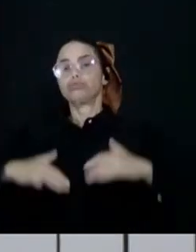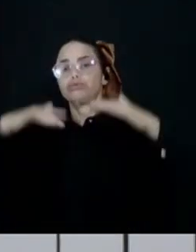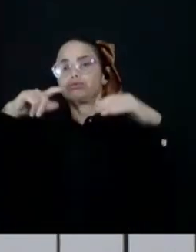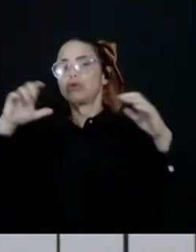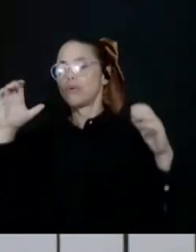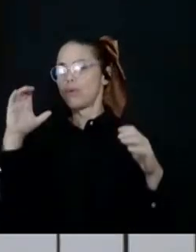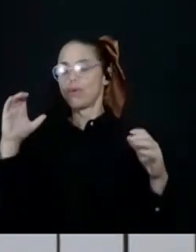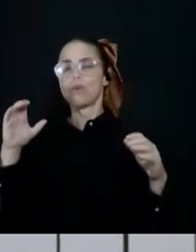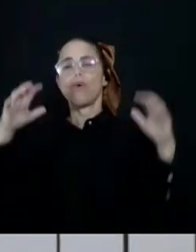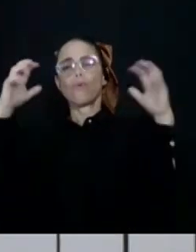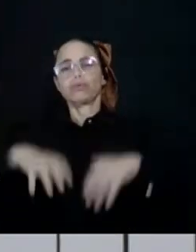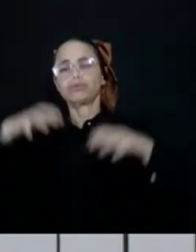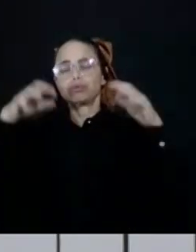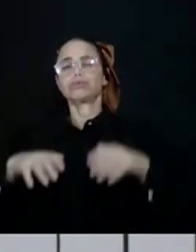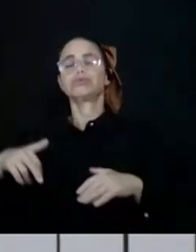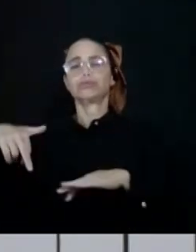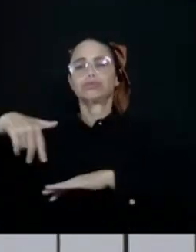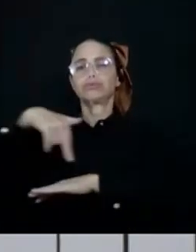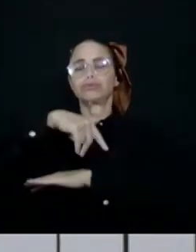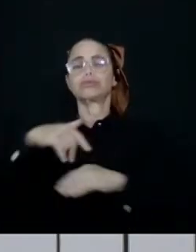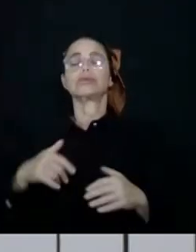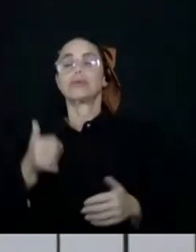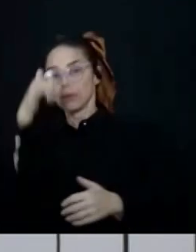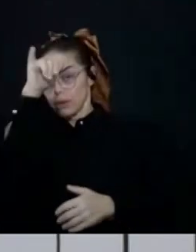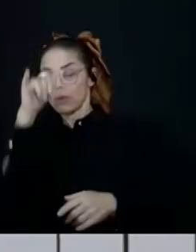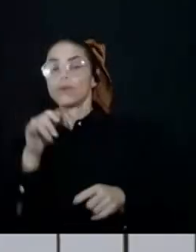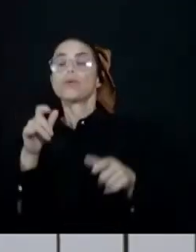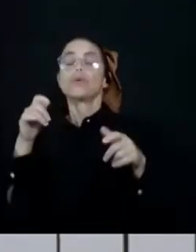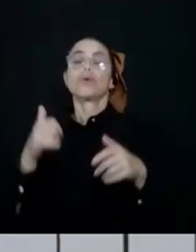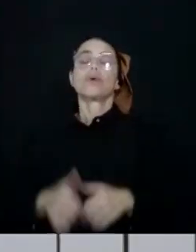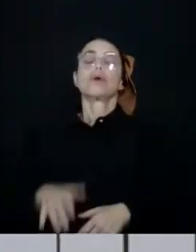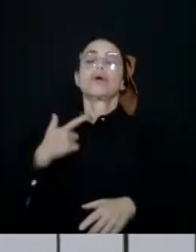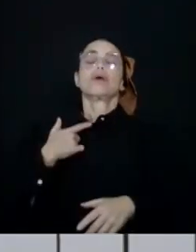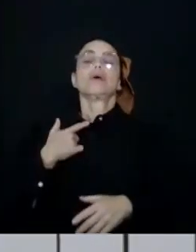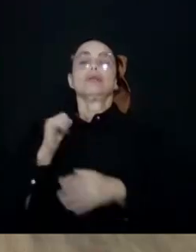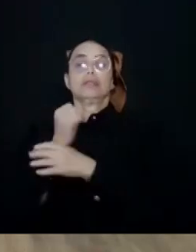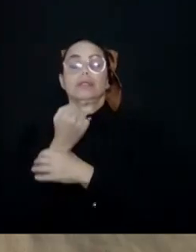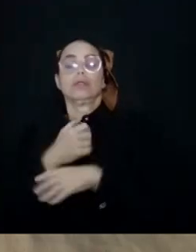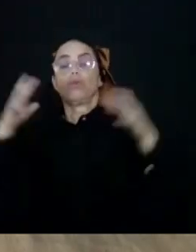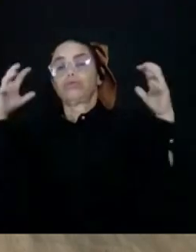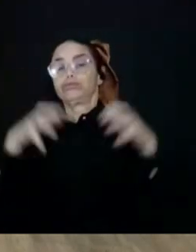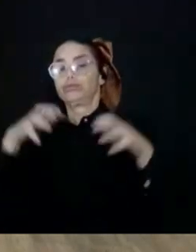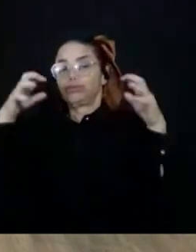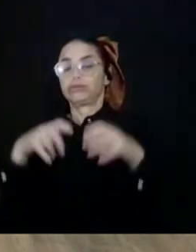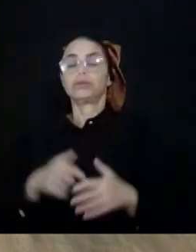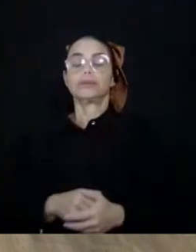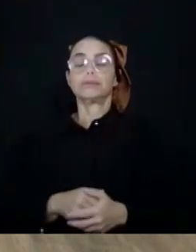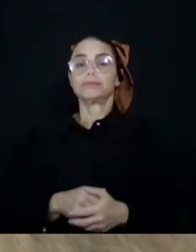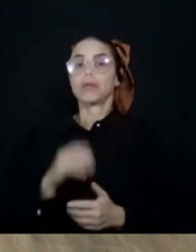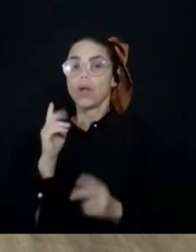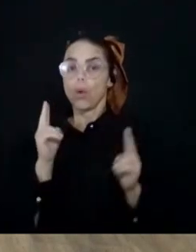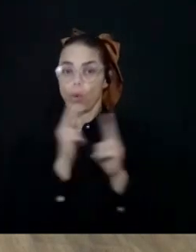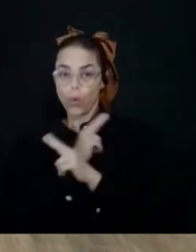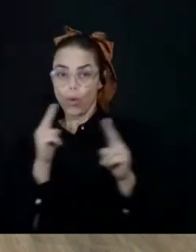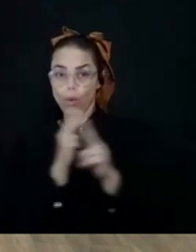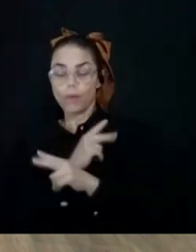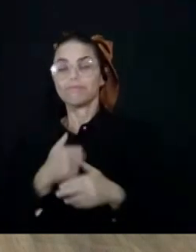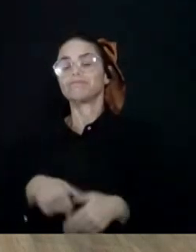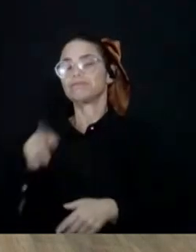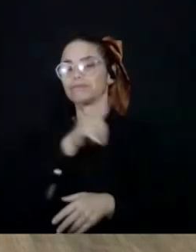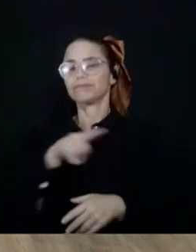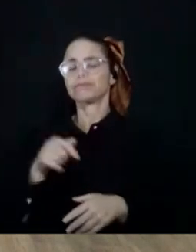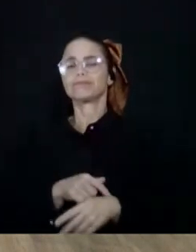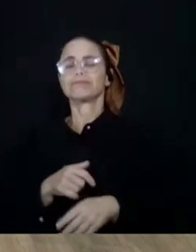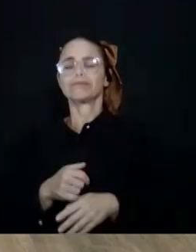ruas inundadas e procure abrigo seguro em caso de tempestade. E em emergências, a população pode ligar